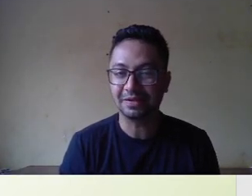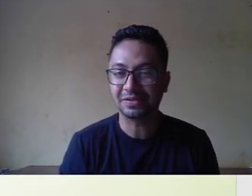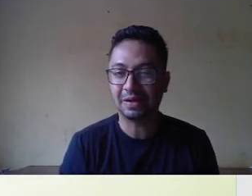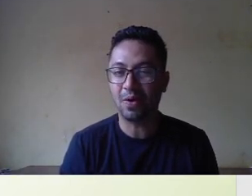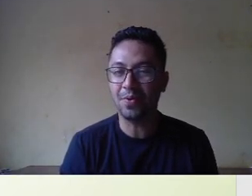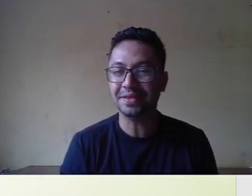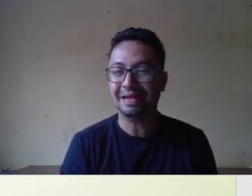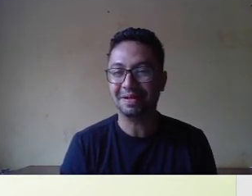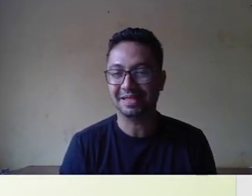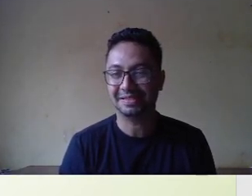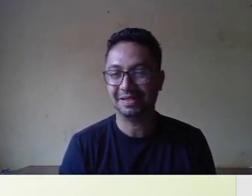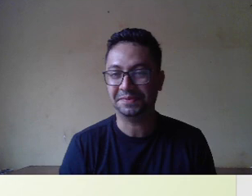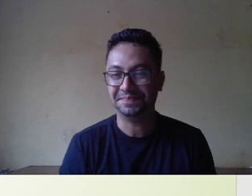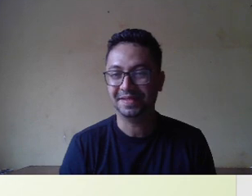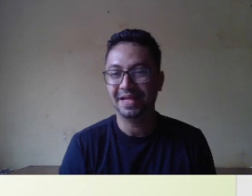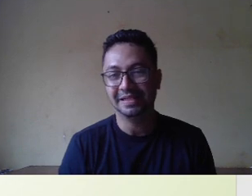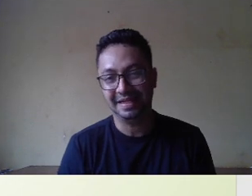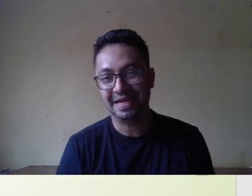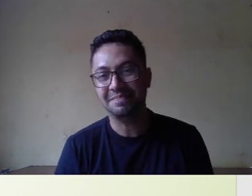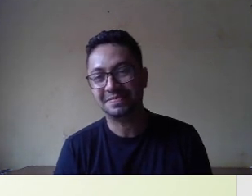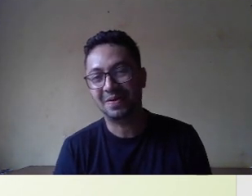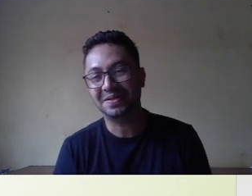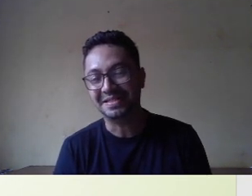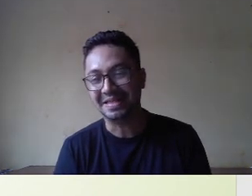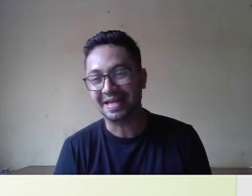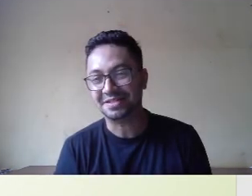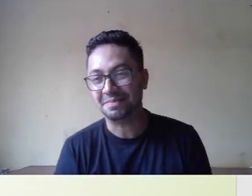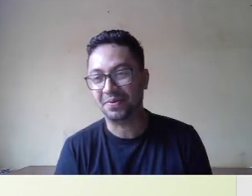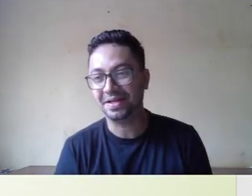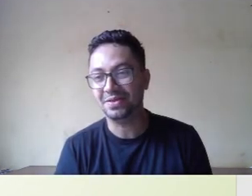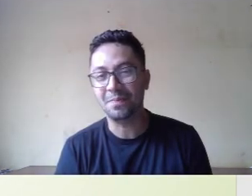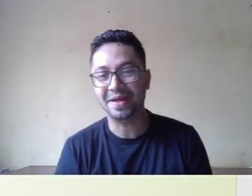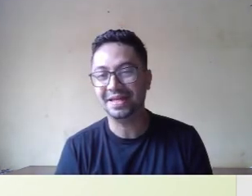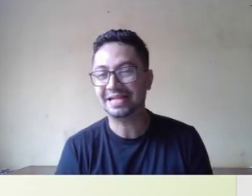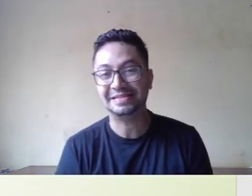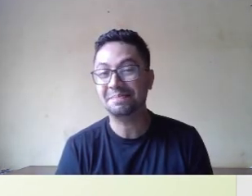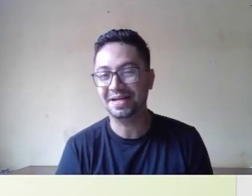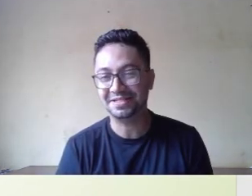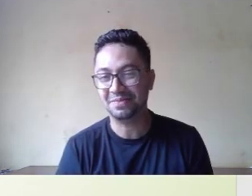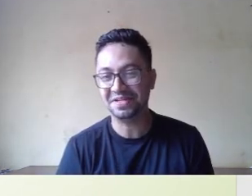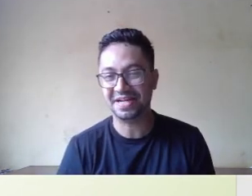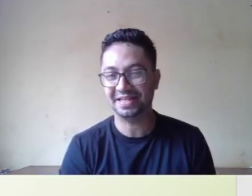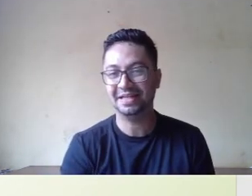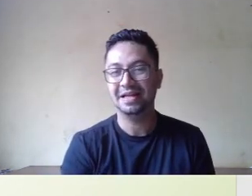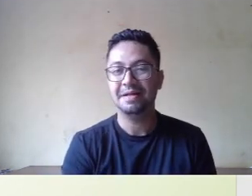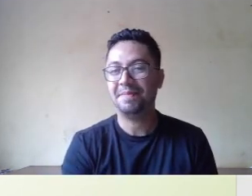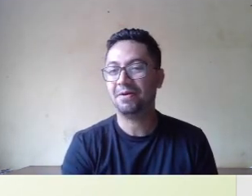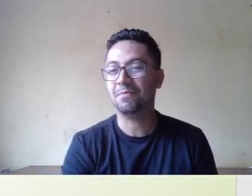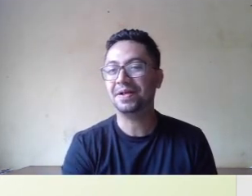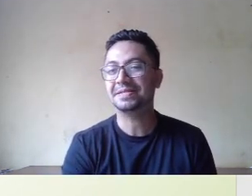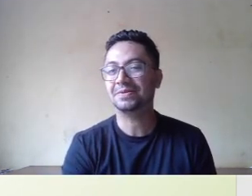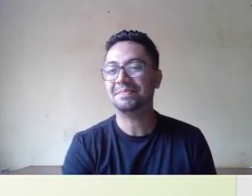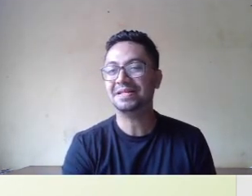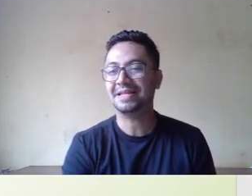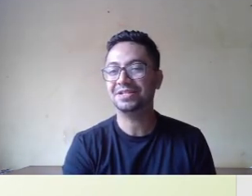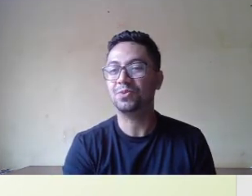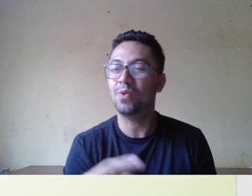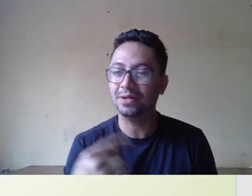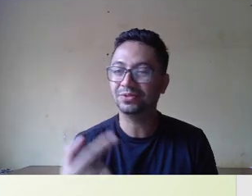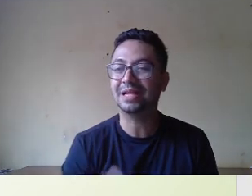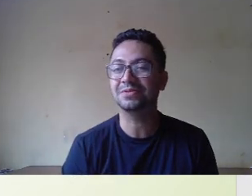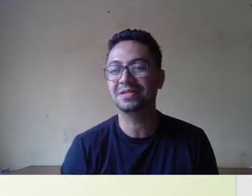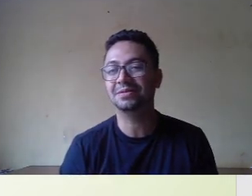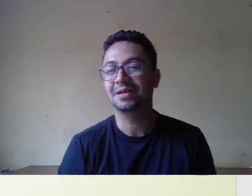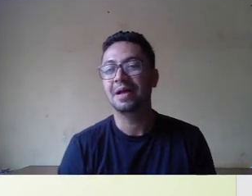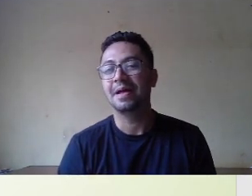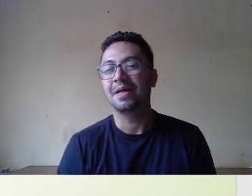Libras, a tradução ou interpretação seguirá a mesma ordem sintática, porém não perderá a semântica almejada para a compreensão da mensagem